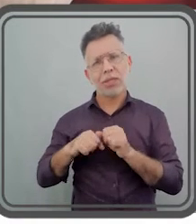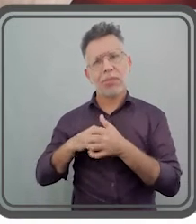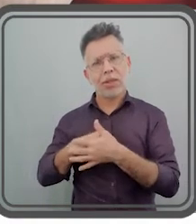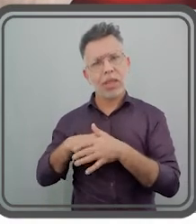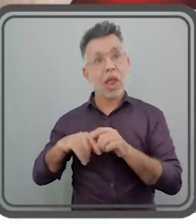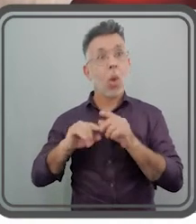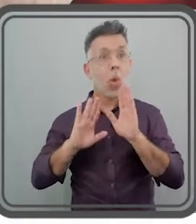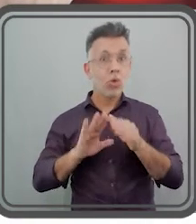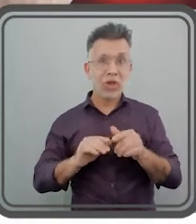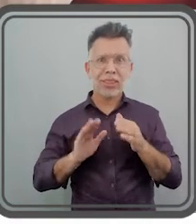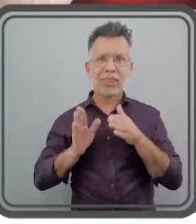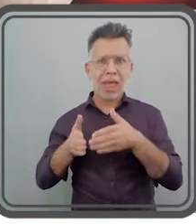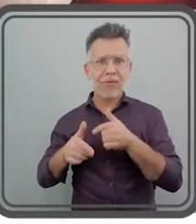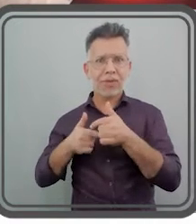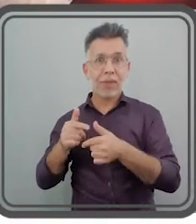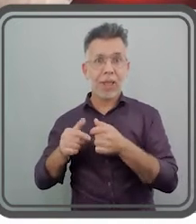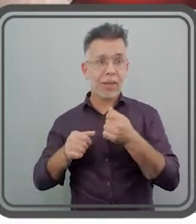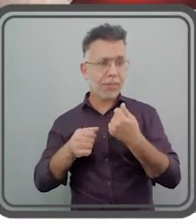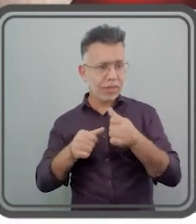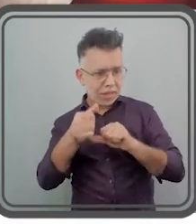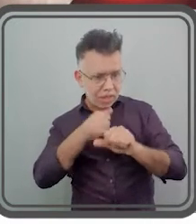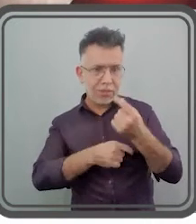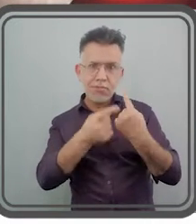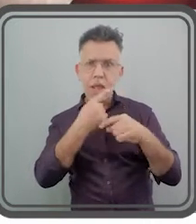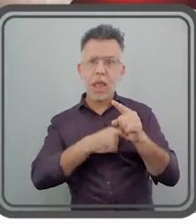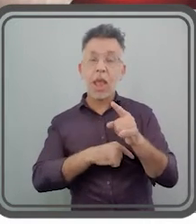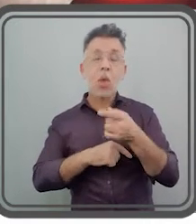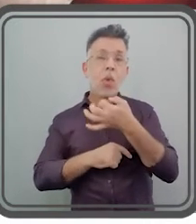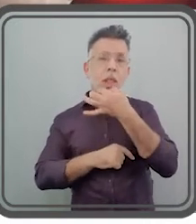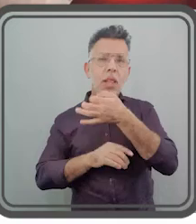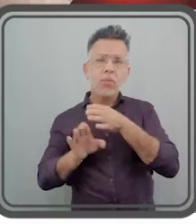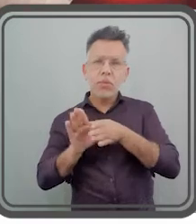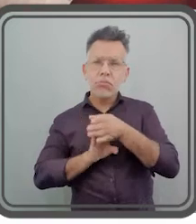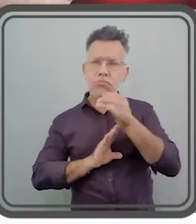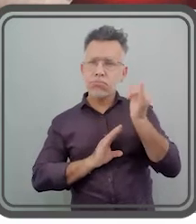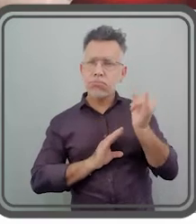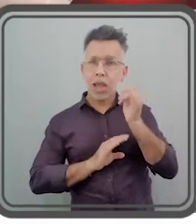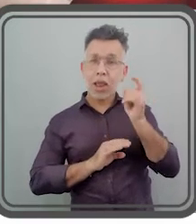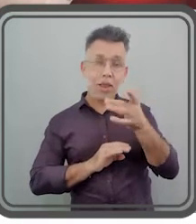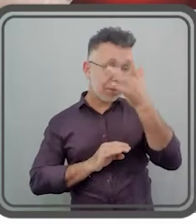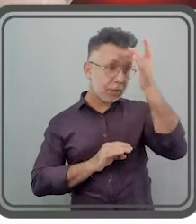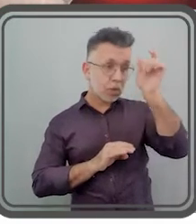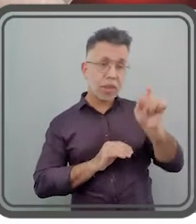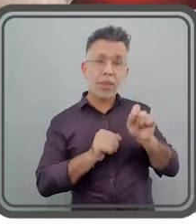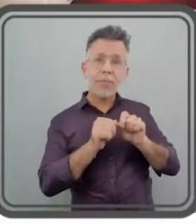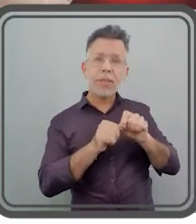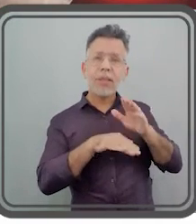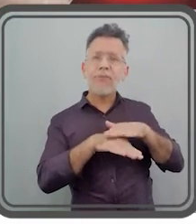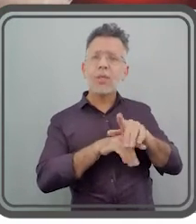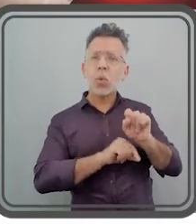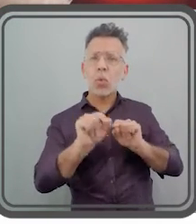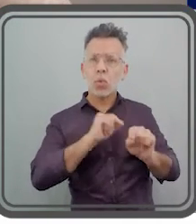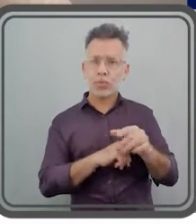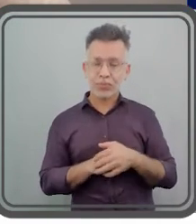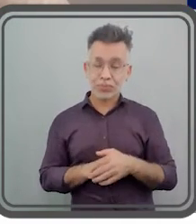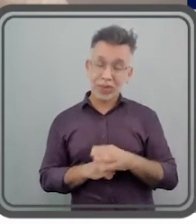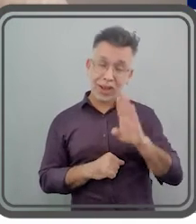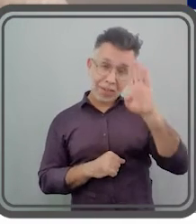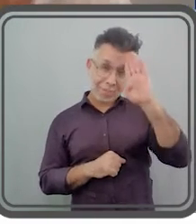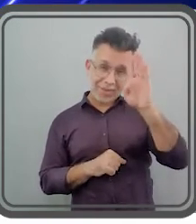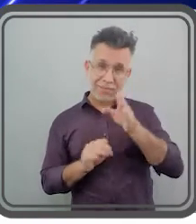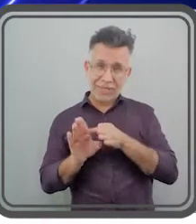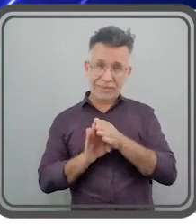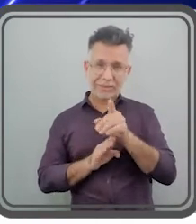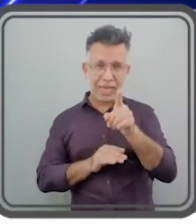poderia ao mesmo que já tava nesse a inventar quais são essas dicas de ouro assim não é praticamente a pessoa tem que seguir acho que as principais